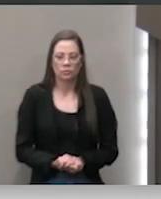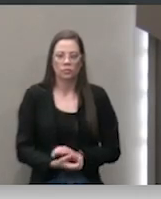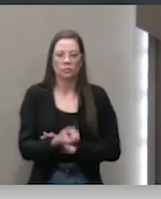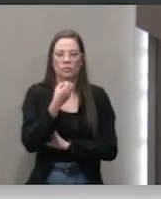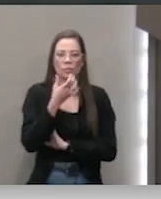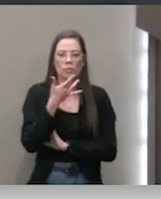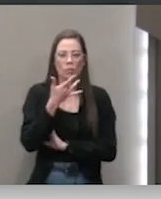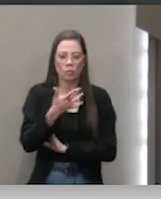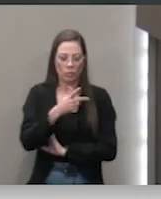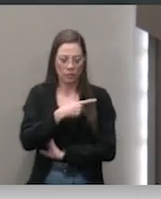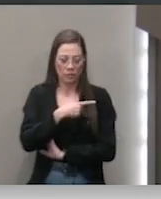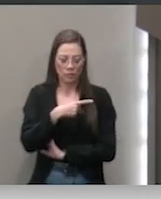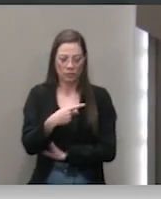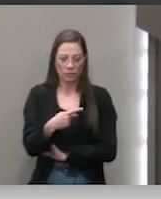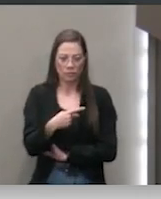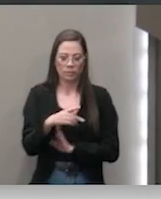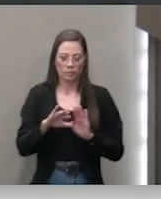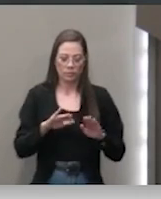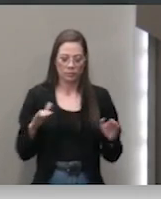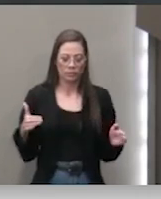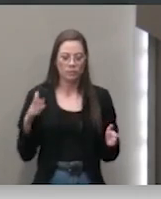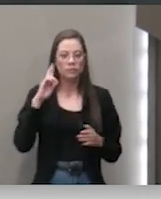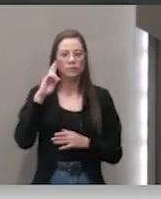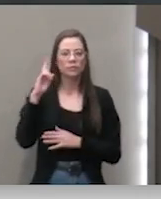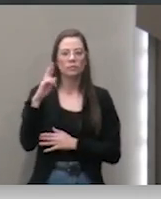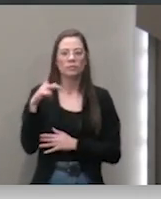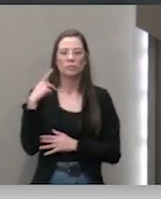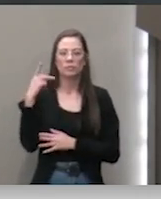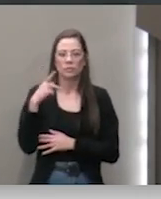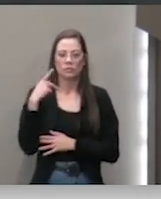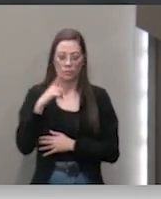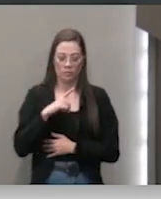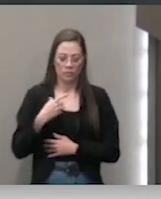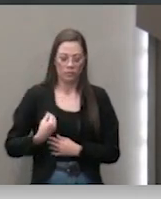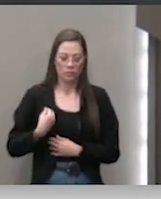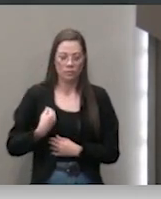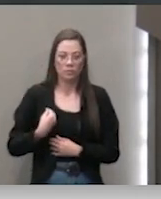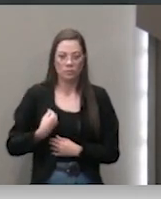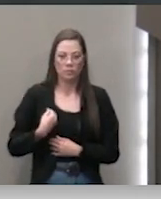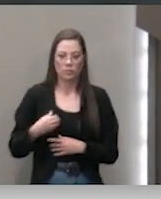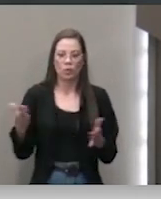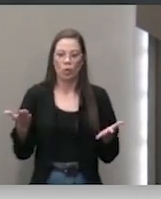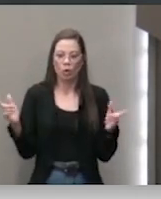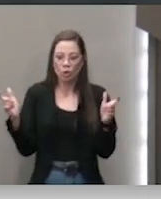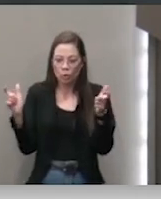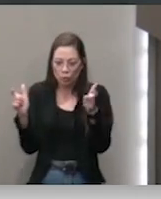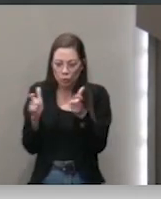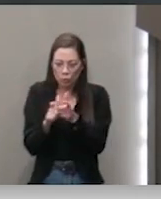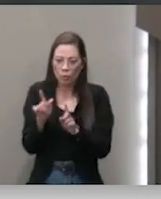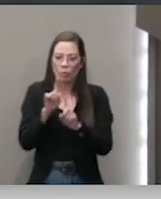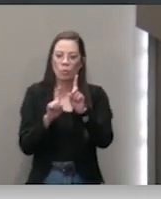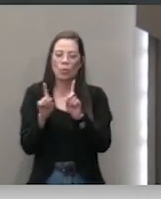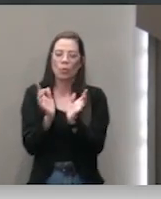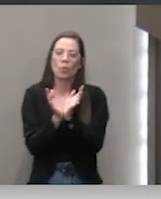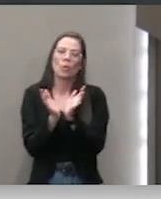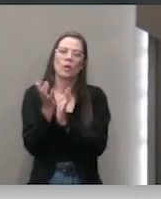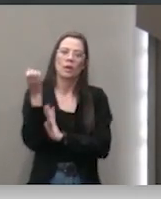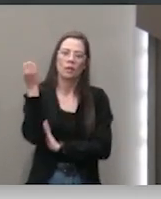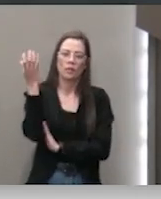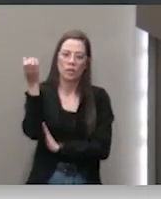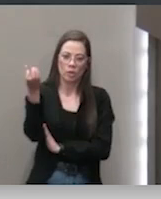Boa tarde, presidente, mesa diretora, vereadores em pequeno número, né, devido aos nossos colegas estarem em viagem